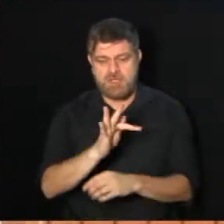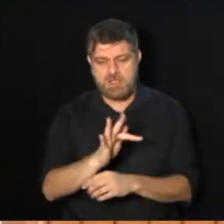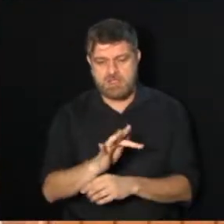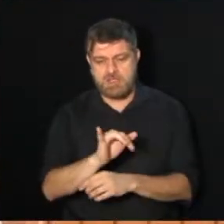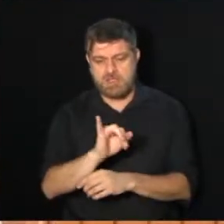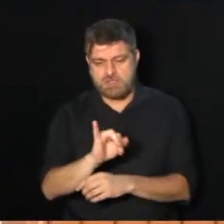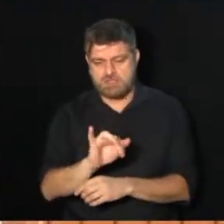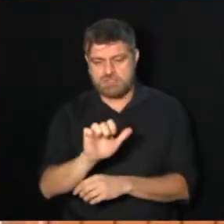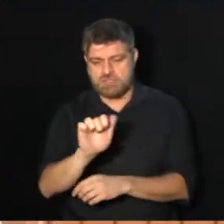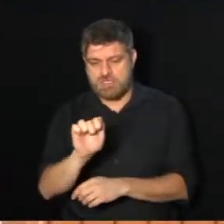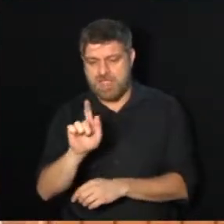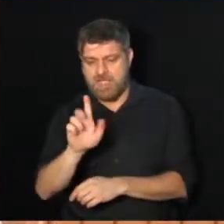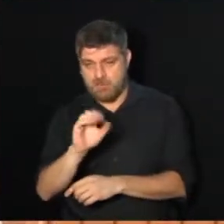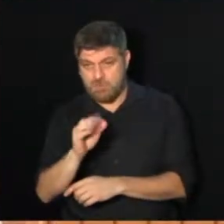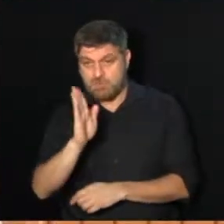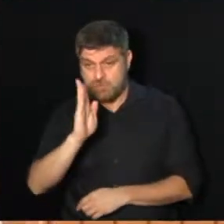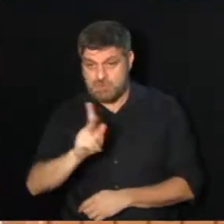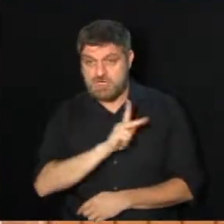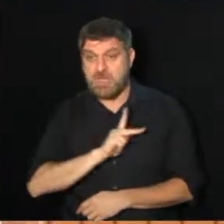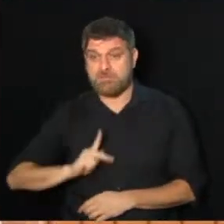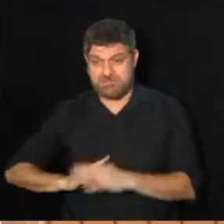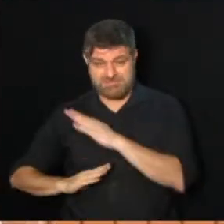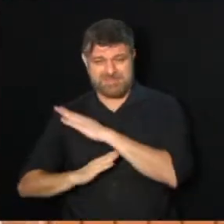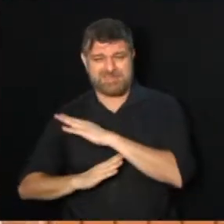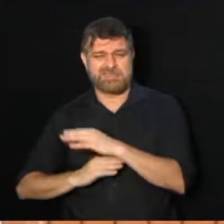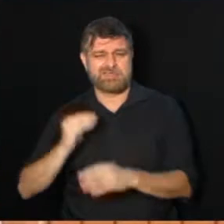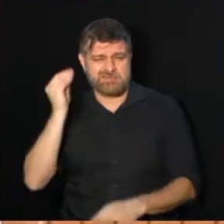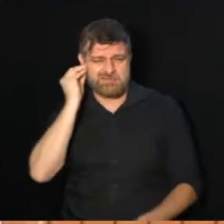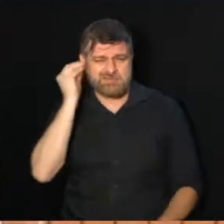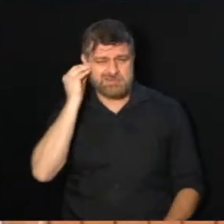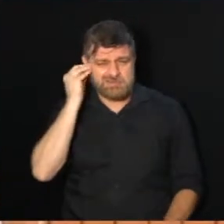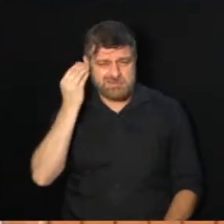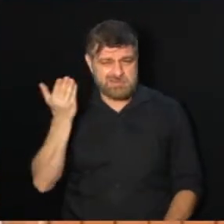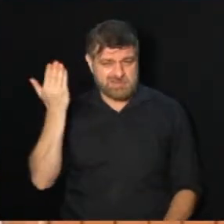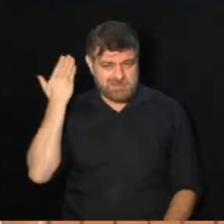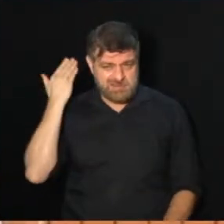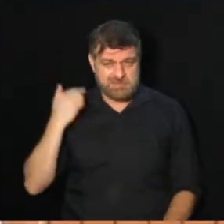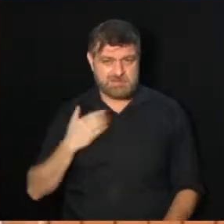que já presidiu essa casa, que